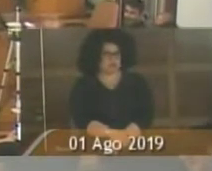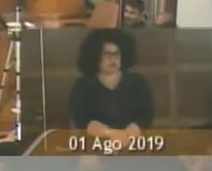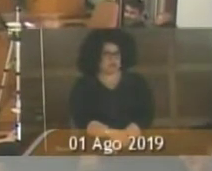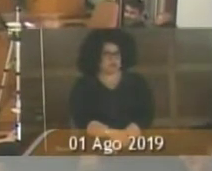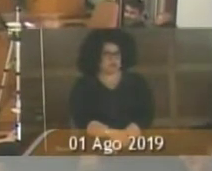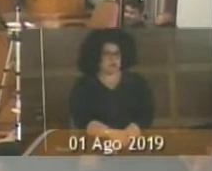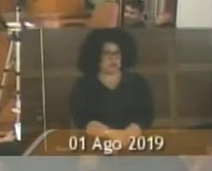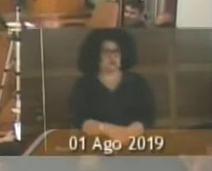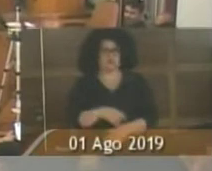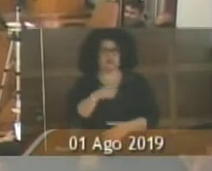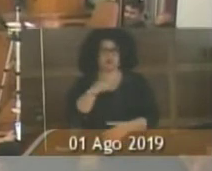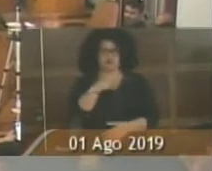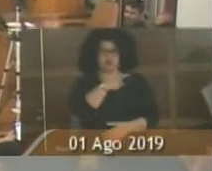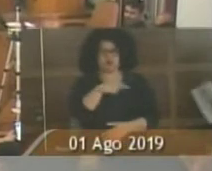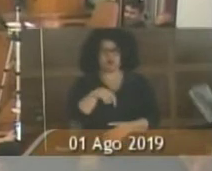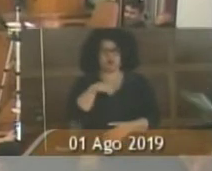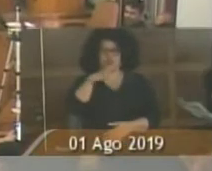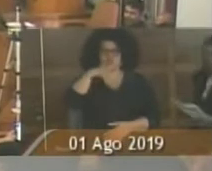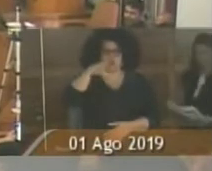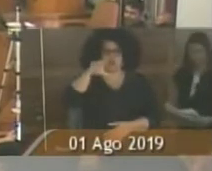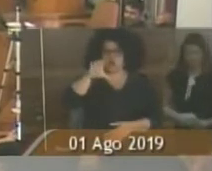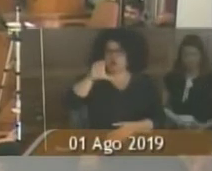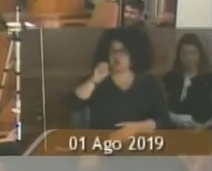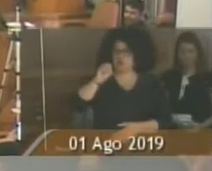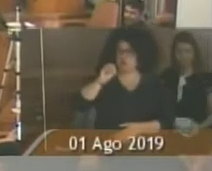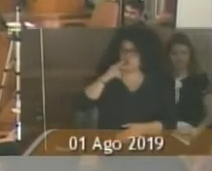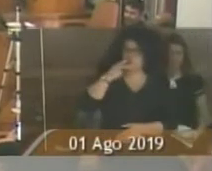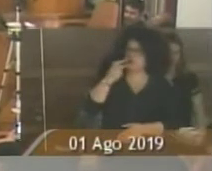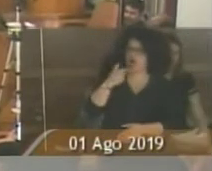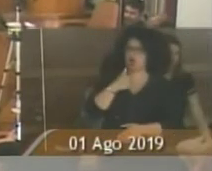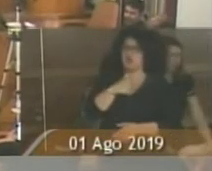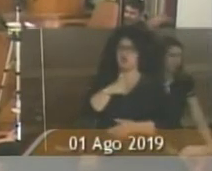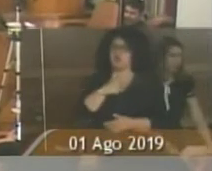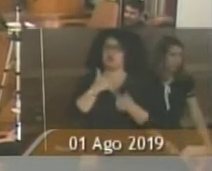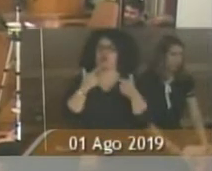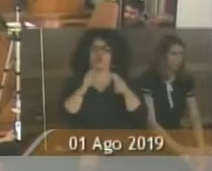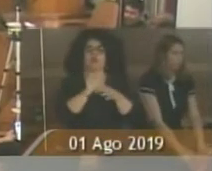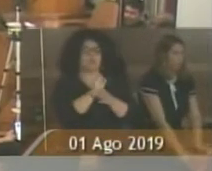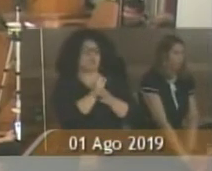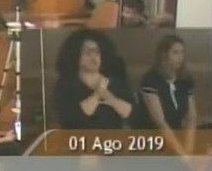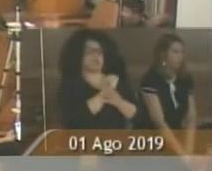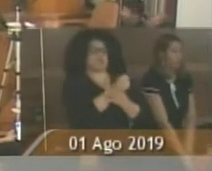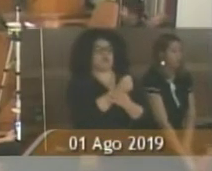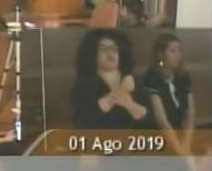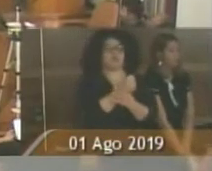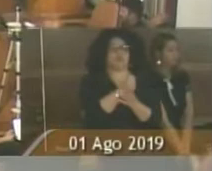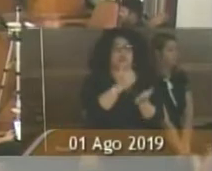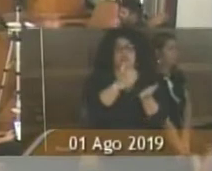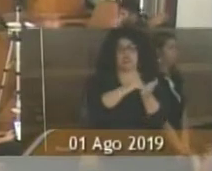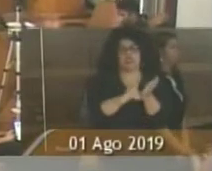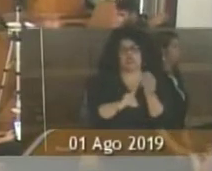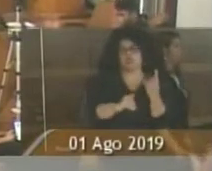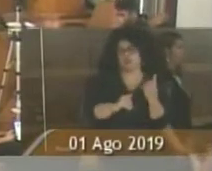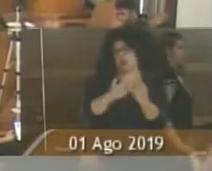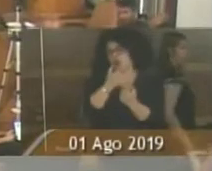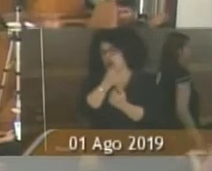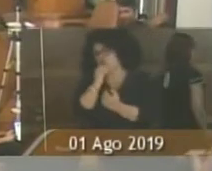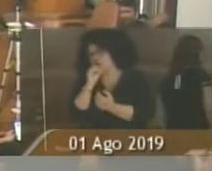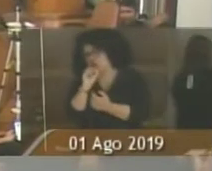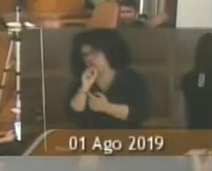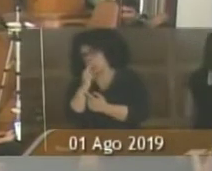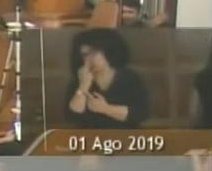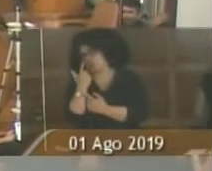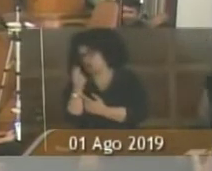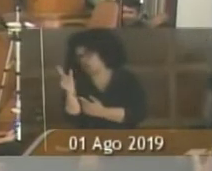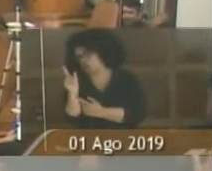Presidente, só para deixar claro, na verdade, eu não estou fazendo defesa para secretário A, secretário B. Né? Eles externaram